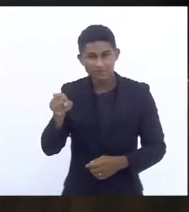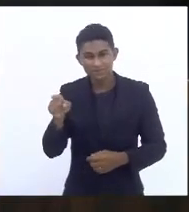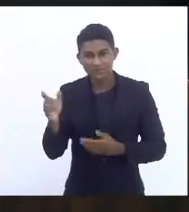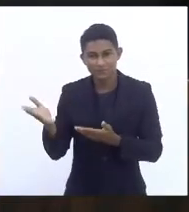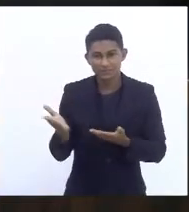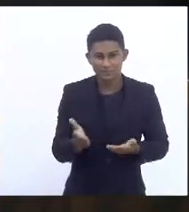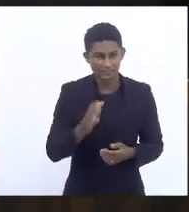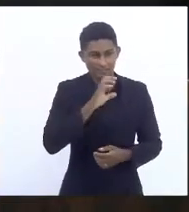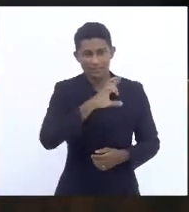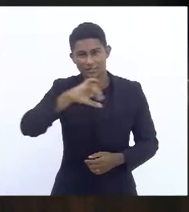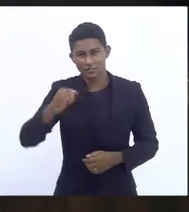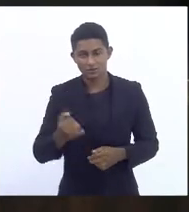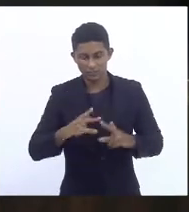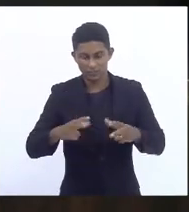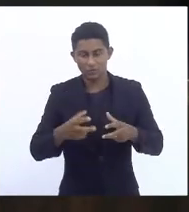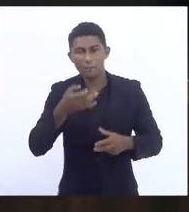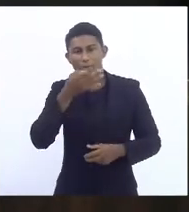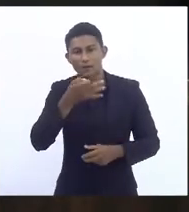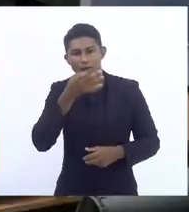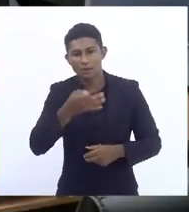chegando.